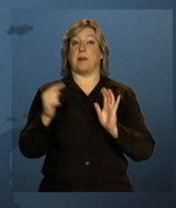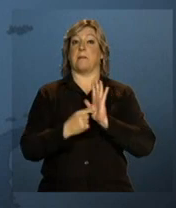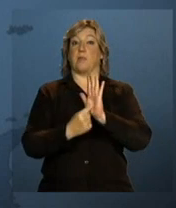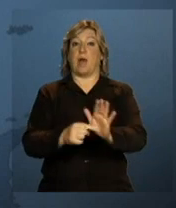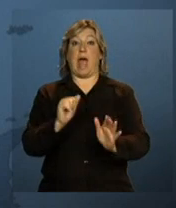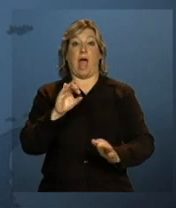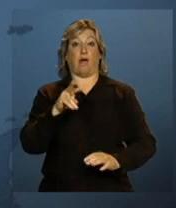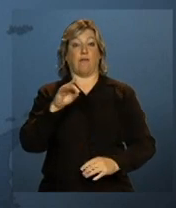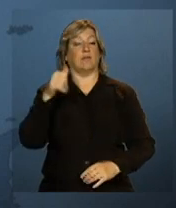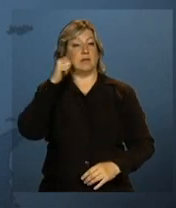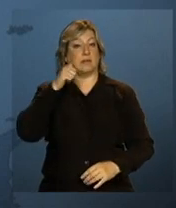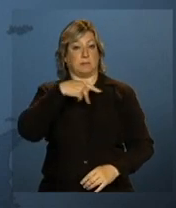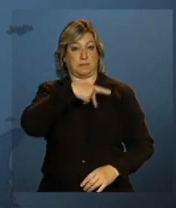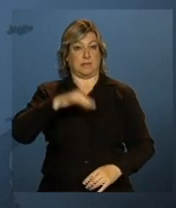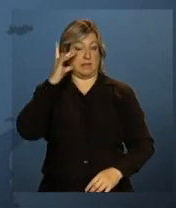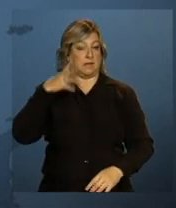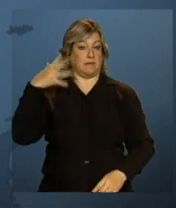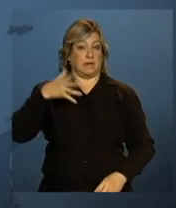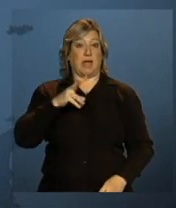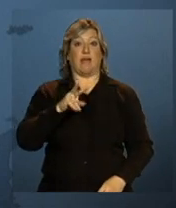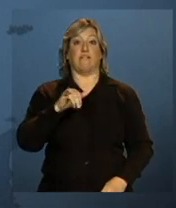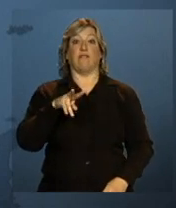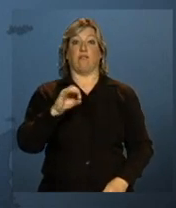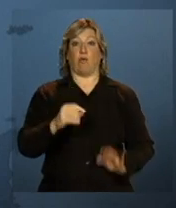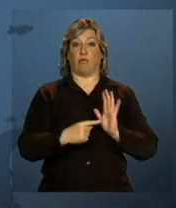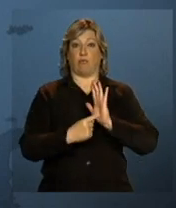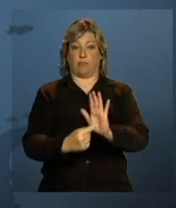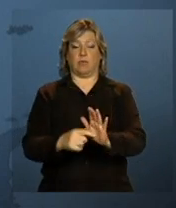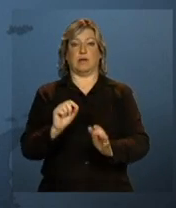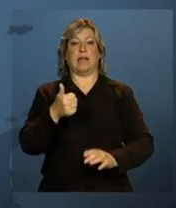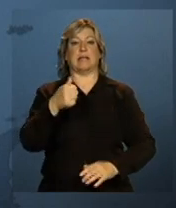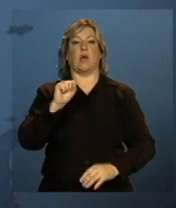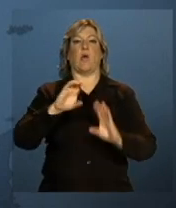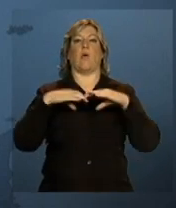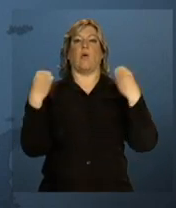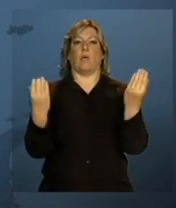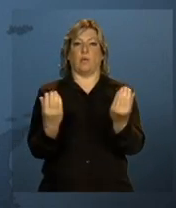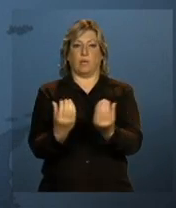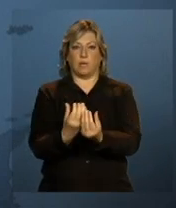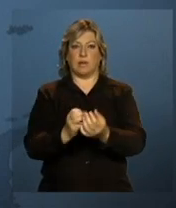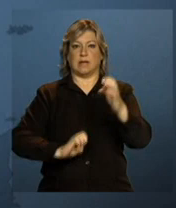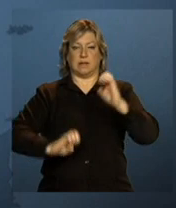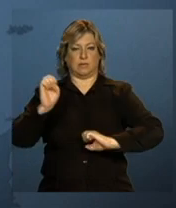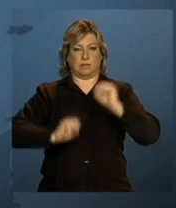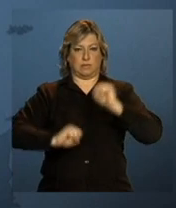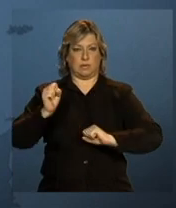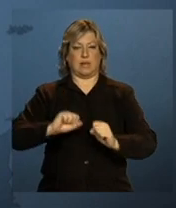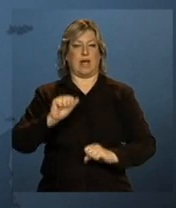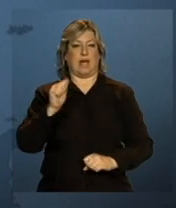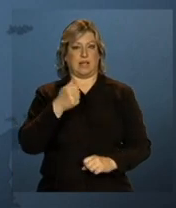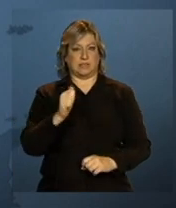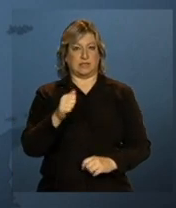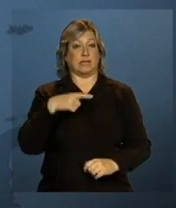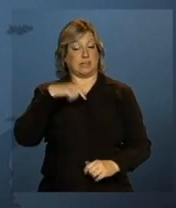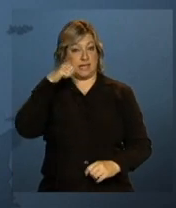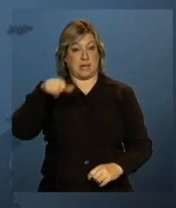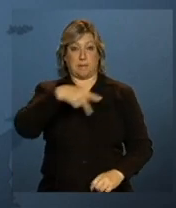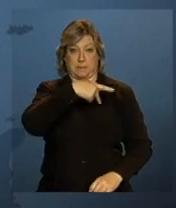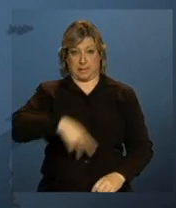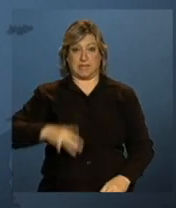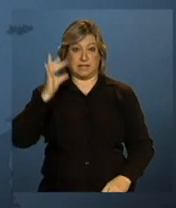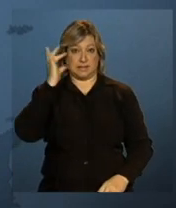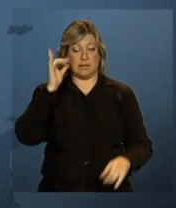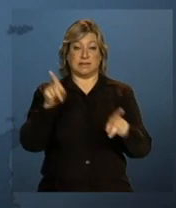ao vivo o discurso da presidenta Dilma Rousseff na 18ª Conferência Industrial Argentina. A presidenta